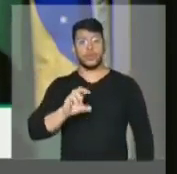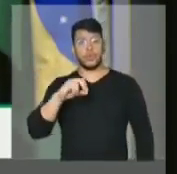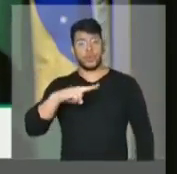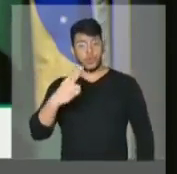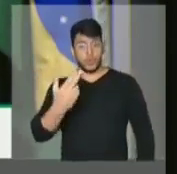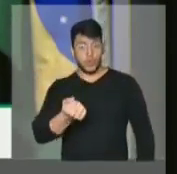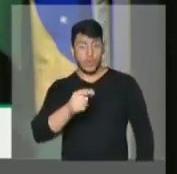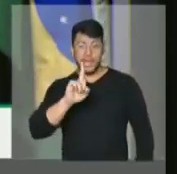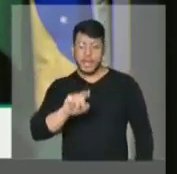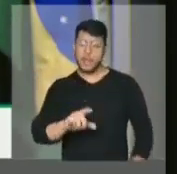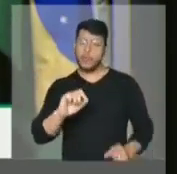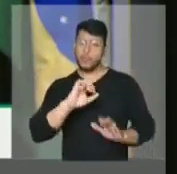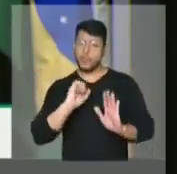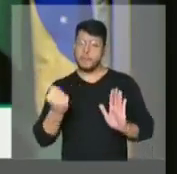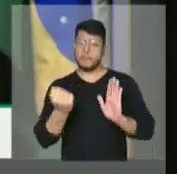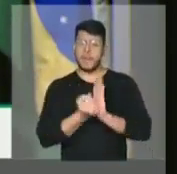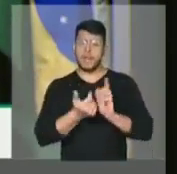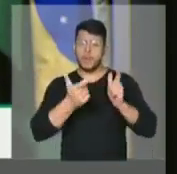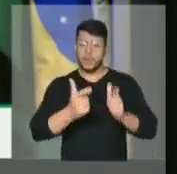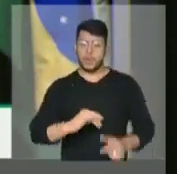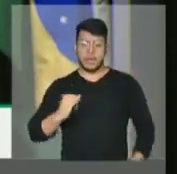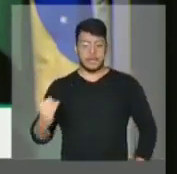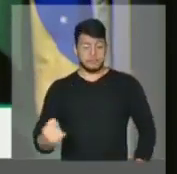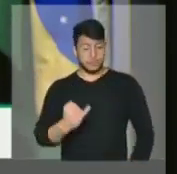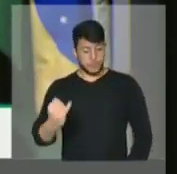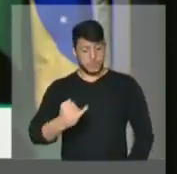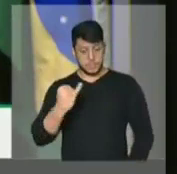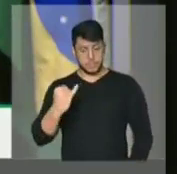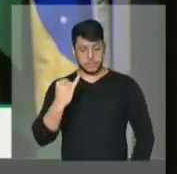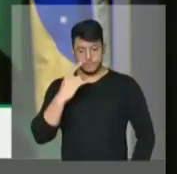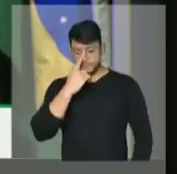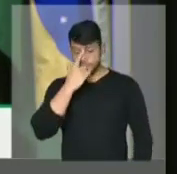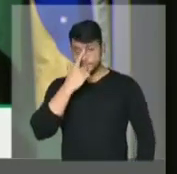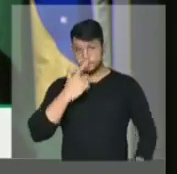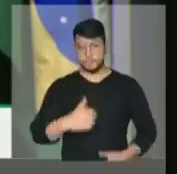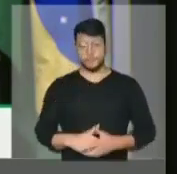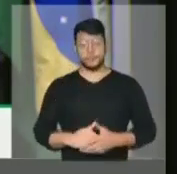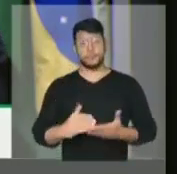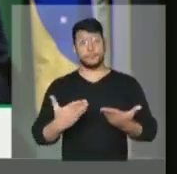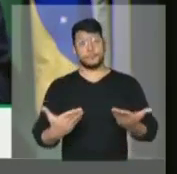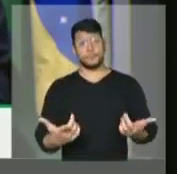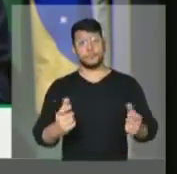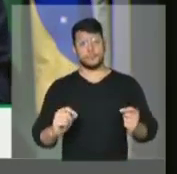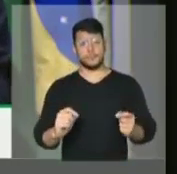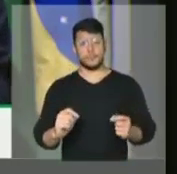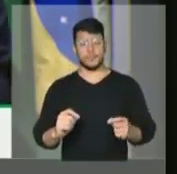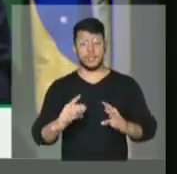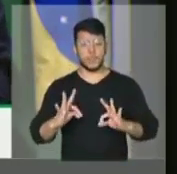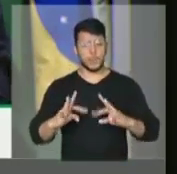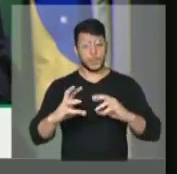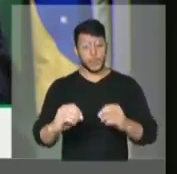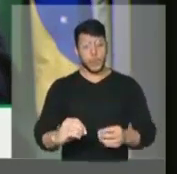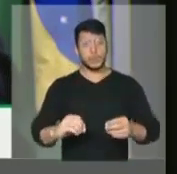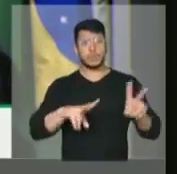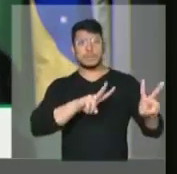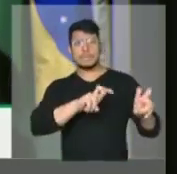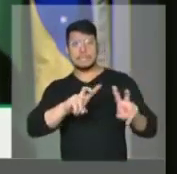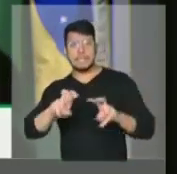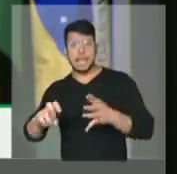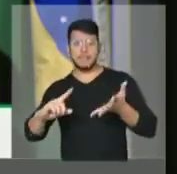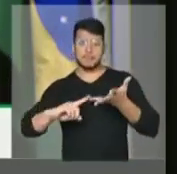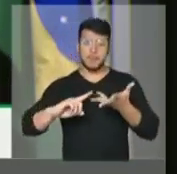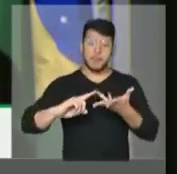cartão postal que recebe turistas do mundo inteiro. Temas como este foram e